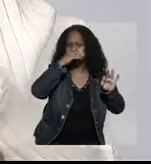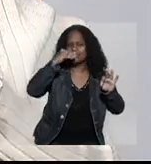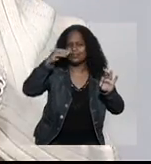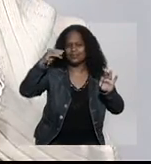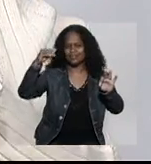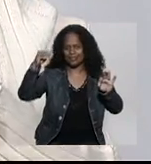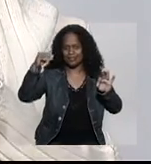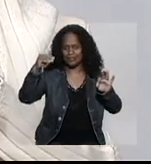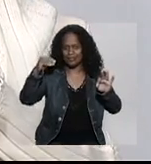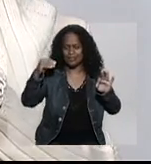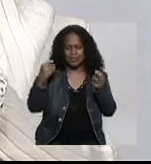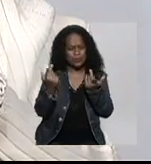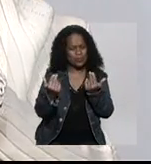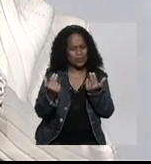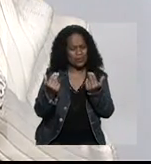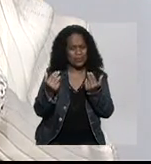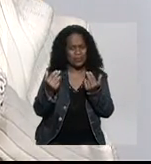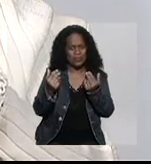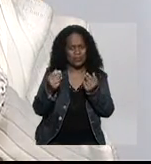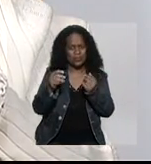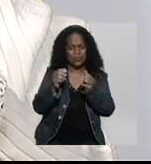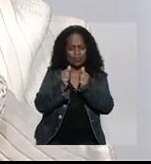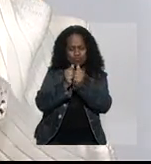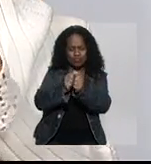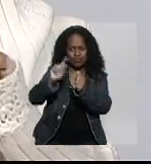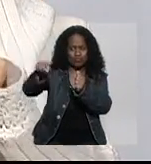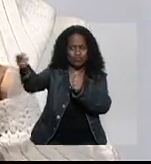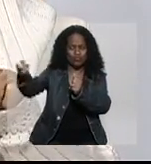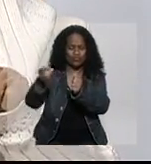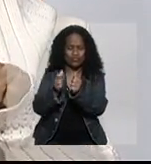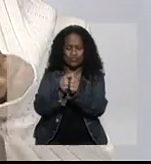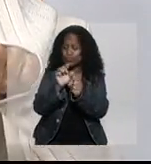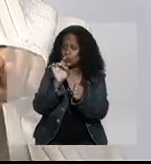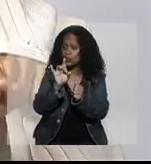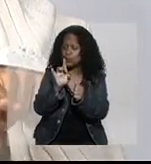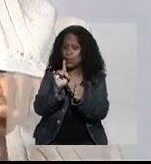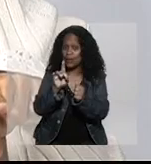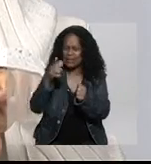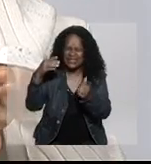adolescência muito Maria vai com as outras, né? Até que você